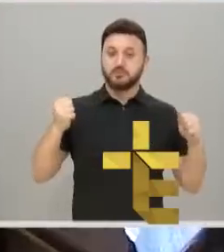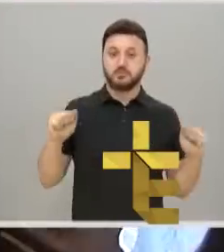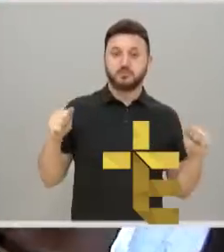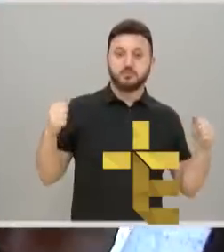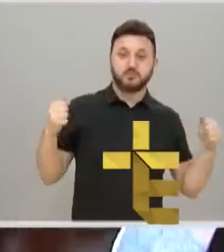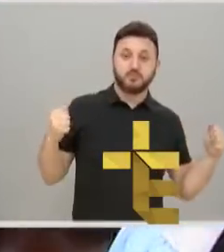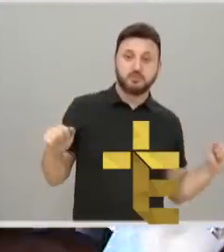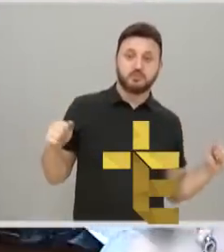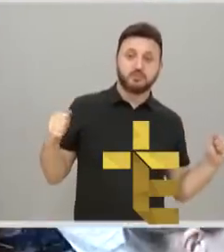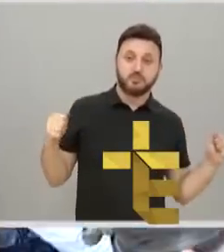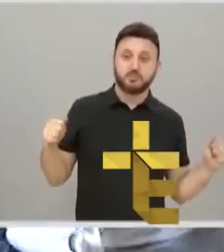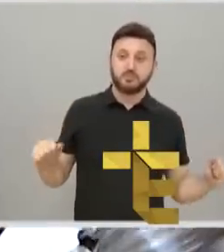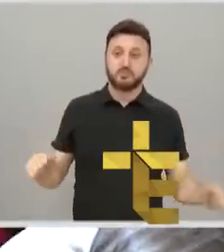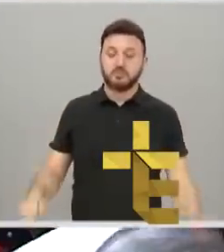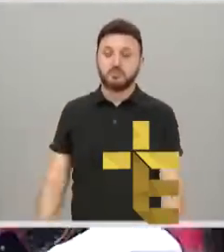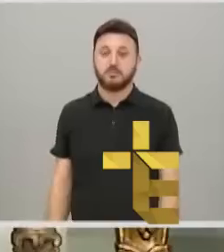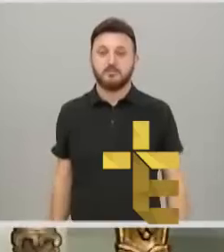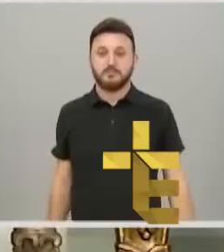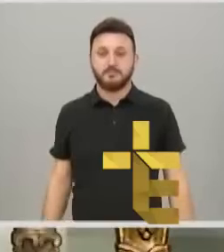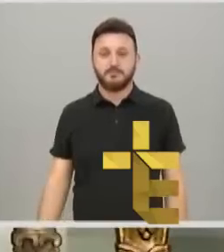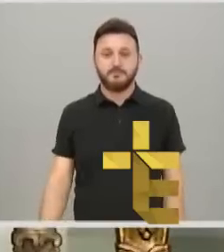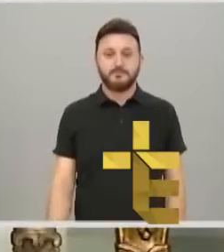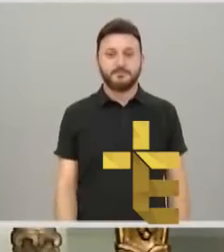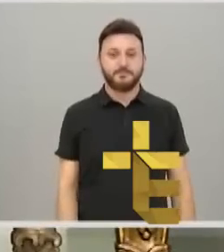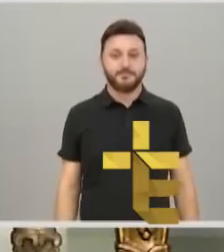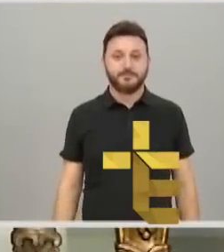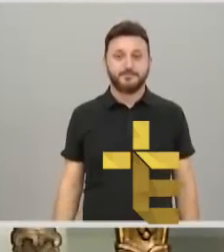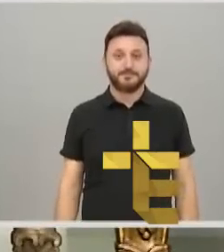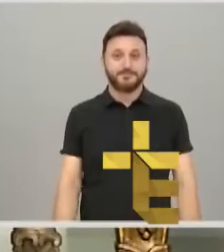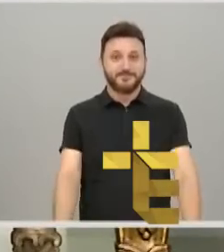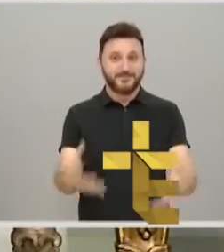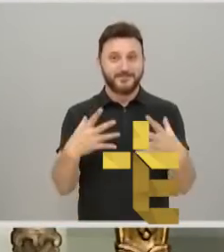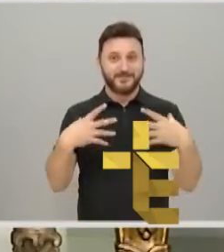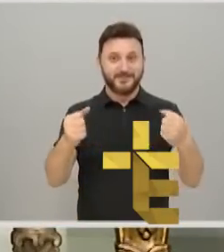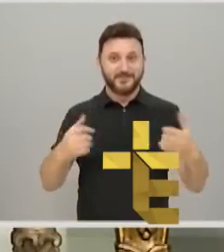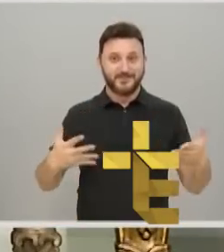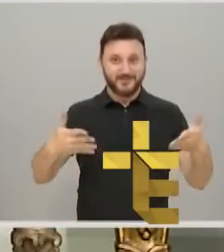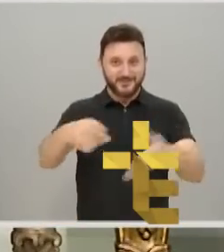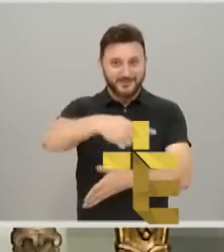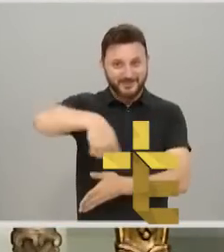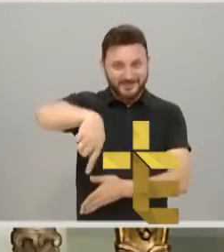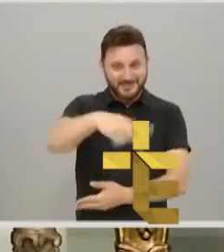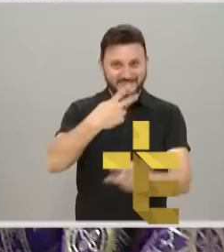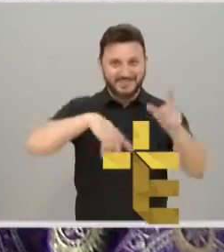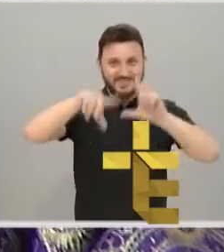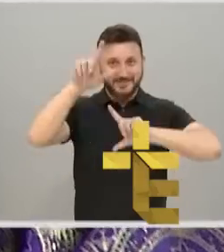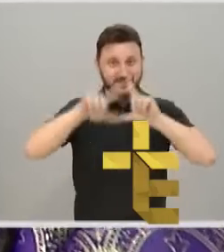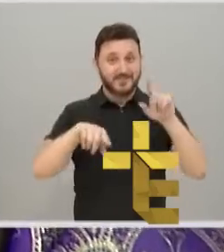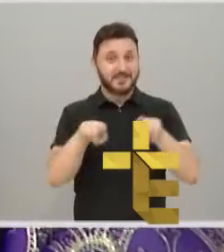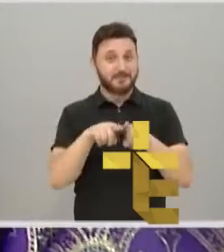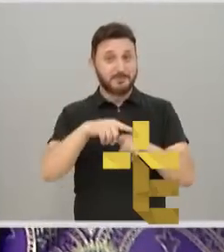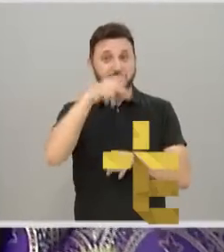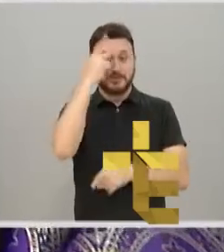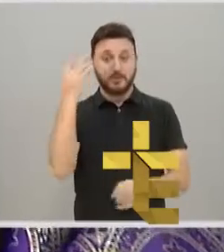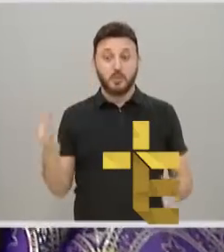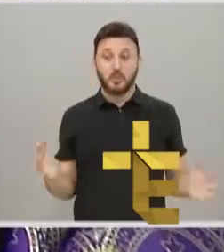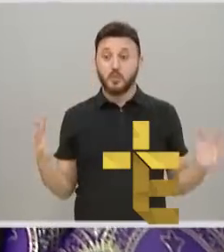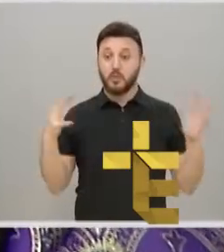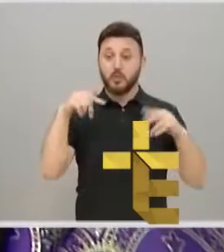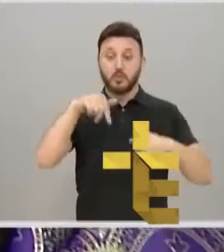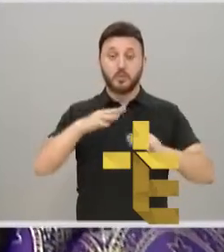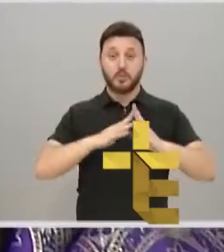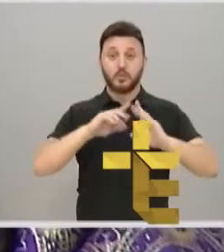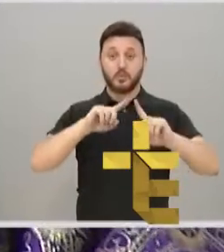teu coração. Acolha todos que estão aqui no santuário, você que nos acompanha em casa. Quero